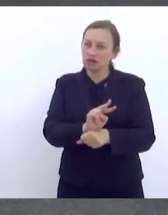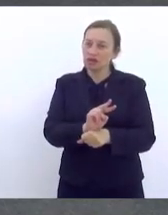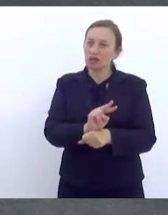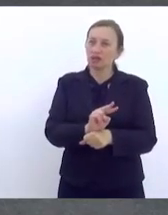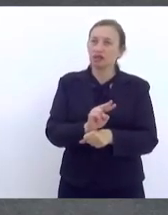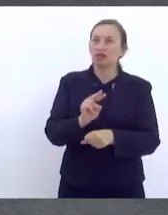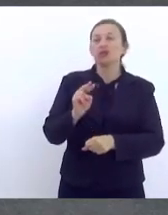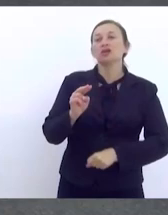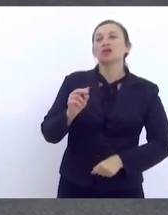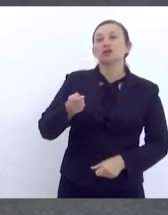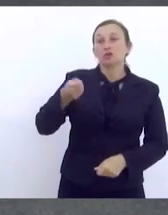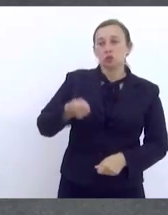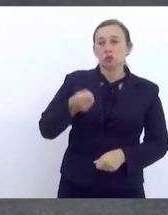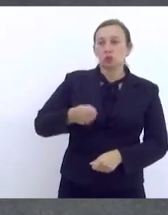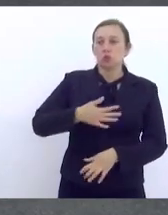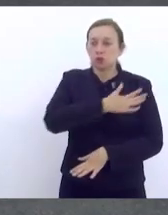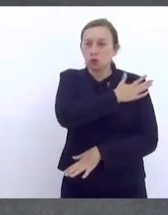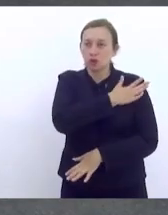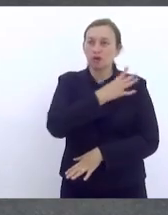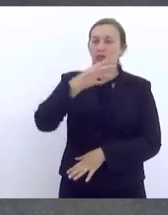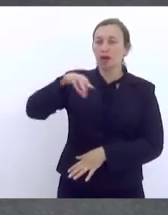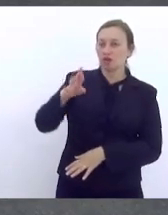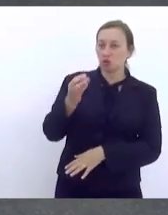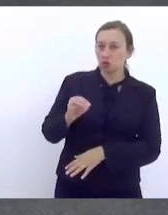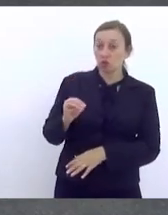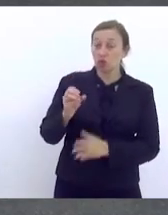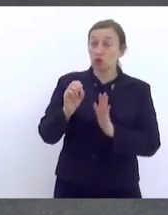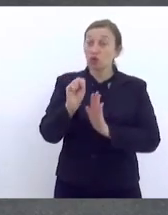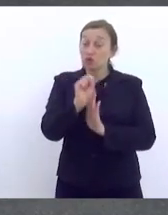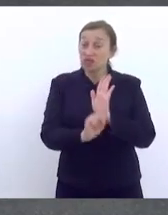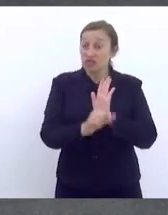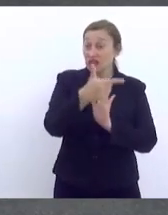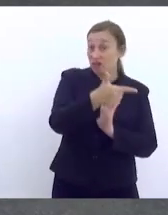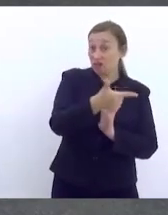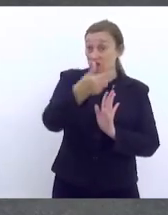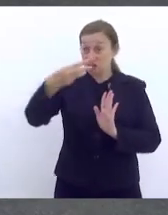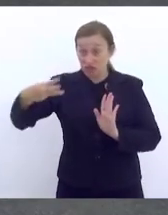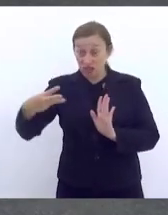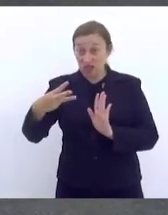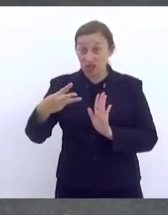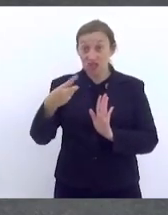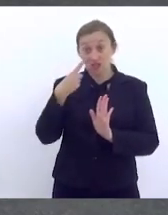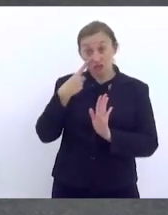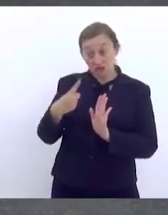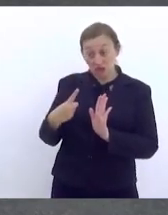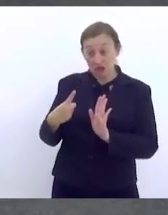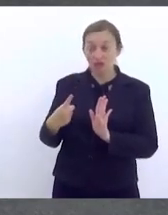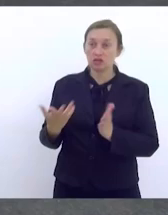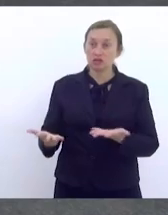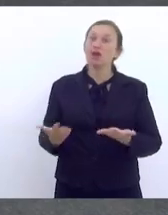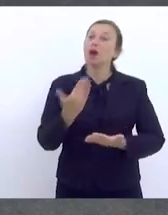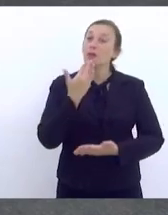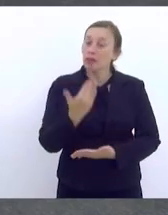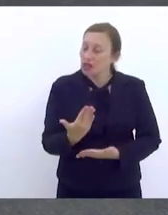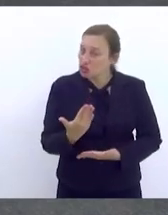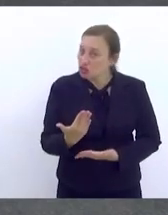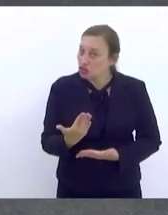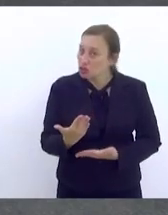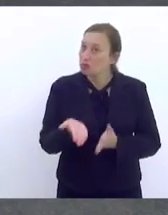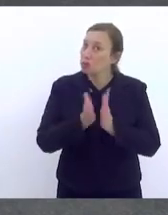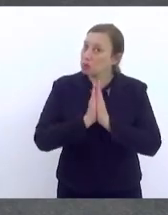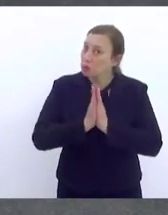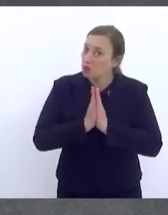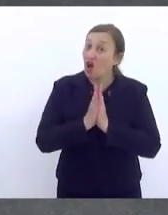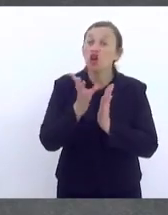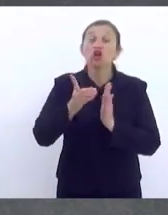2023 o século que nós estamos a gente ainda viver isso então eu quero aqui pedir encarecidamente que